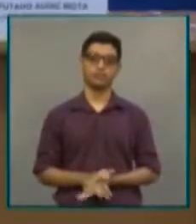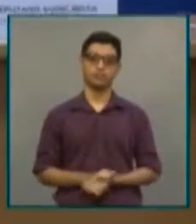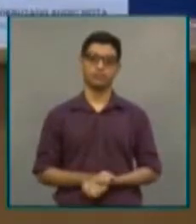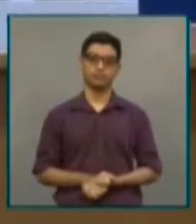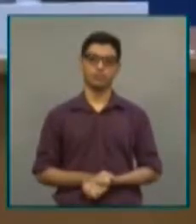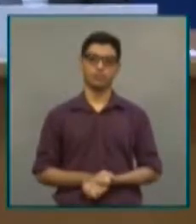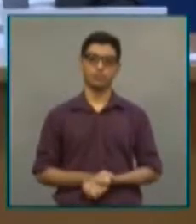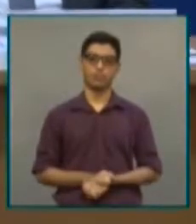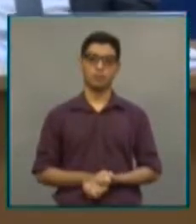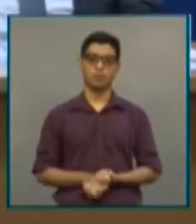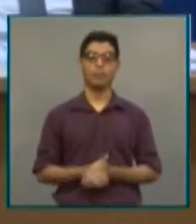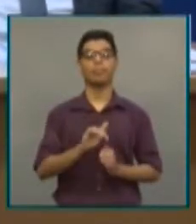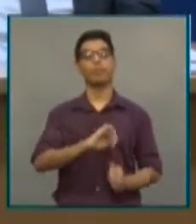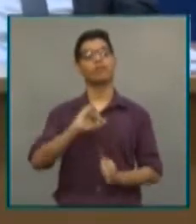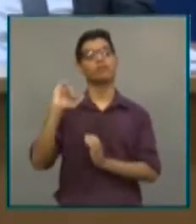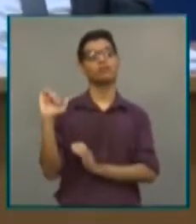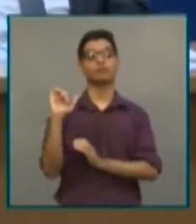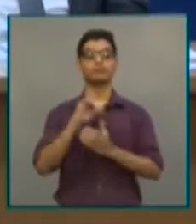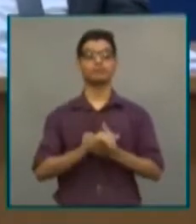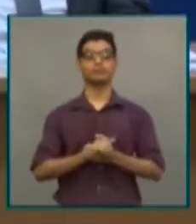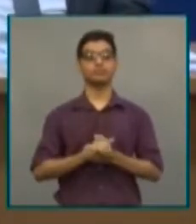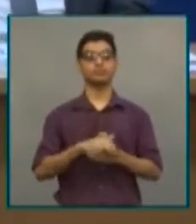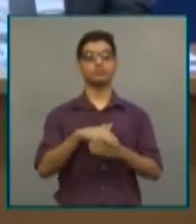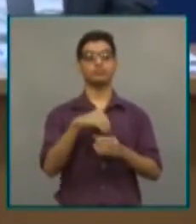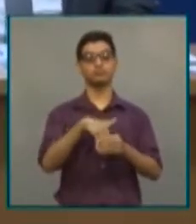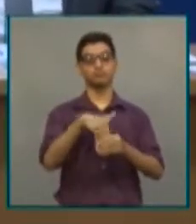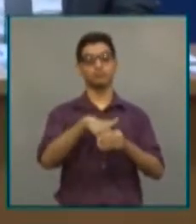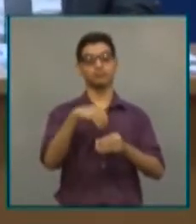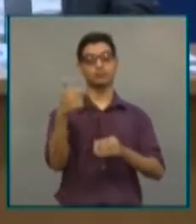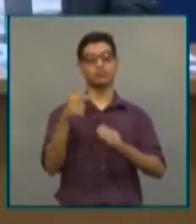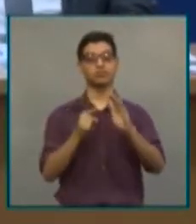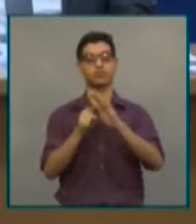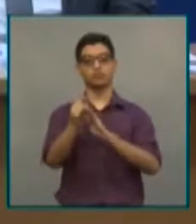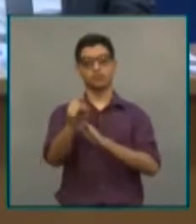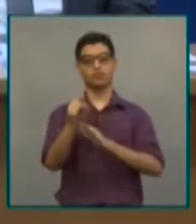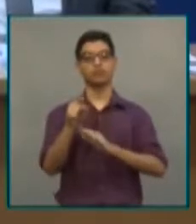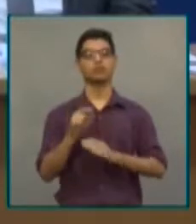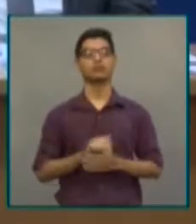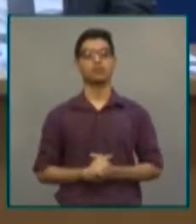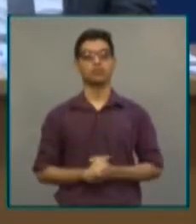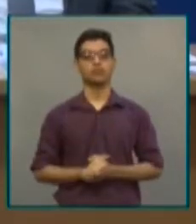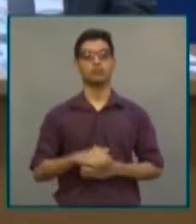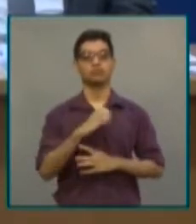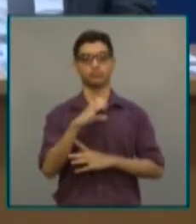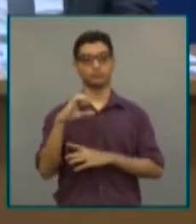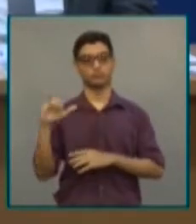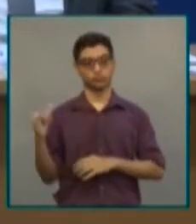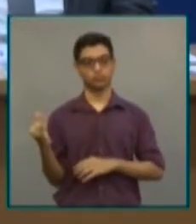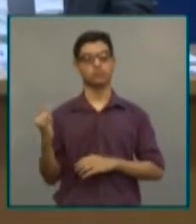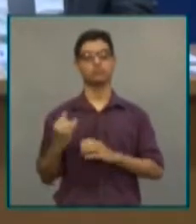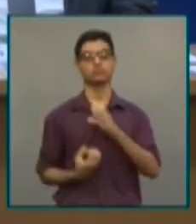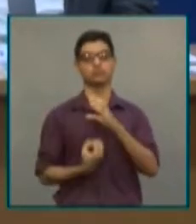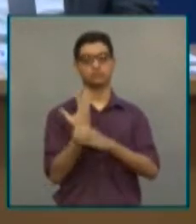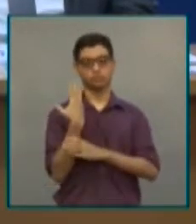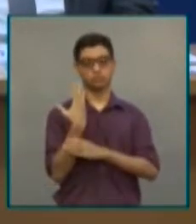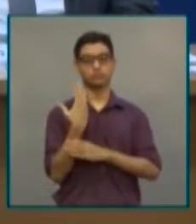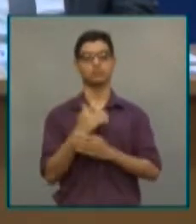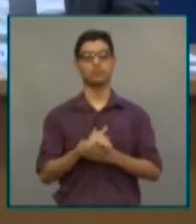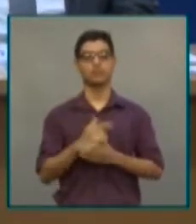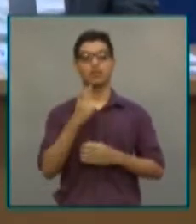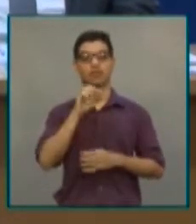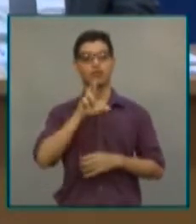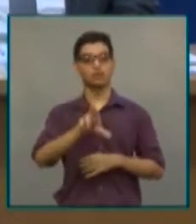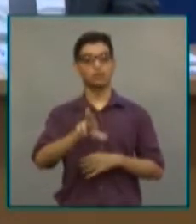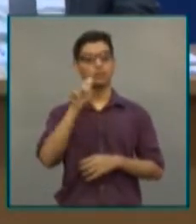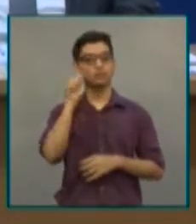Sortearemos agora a segunda pergunta elaborada pela Comissão de Constituição e Justiça, que será respondida pela candidata Regina